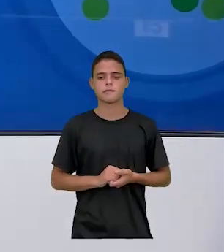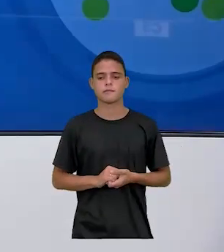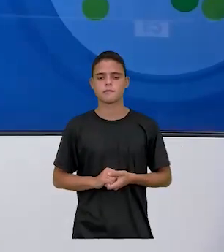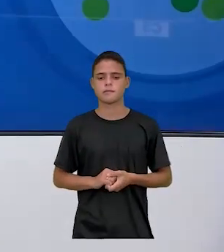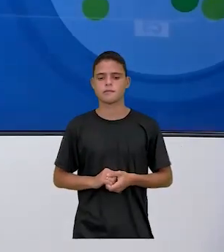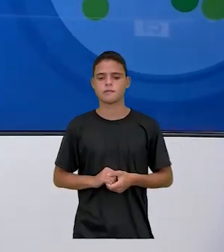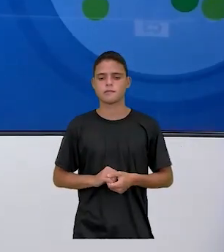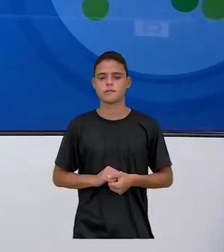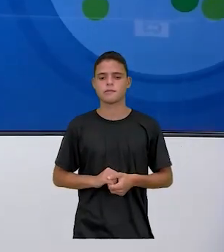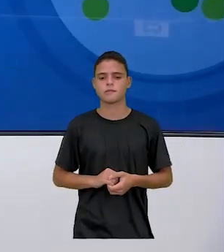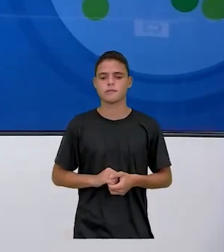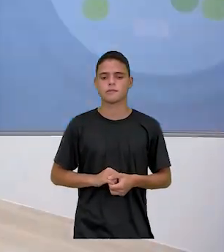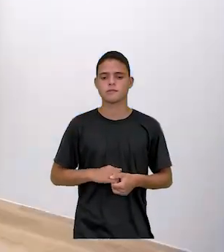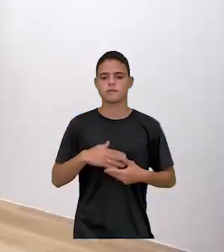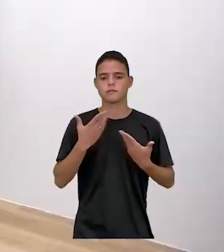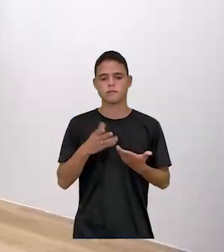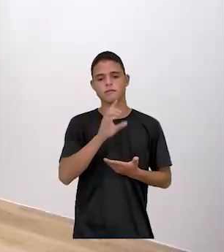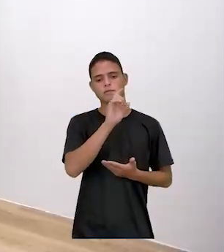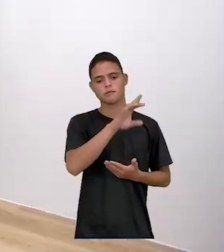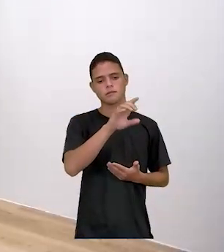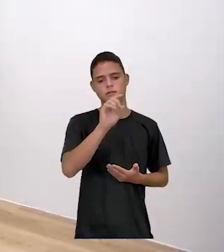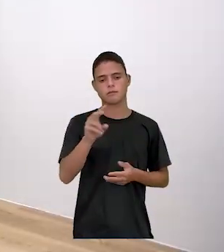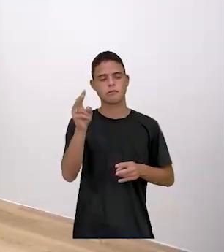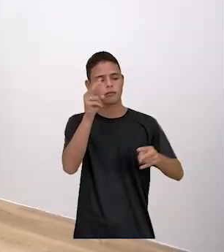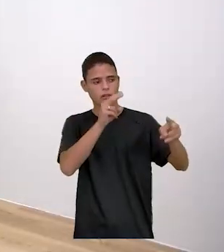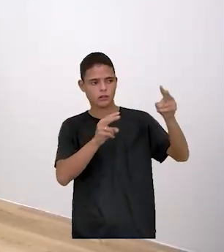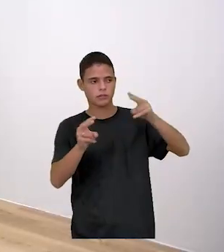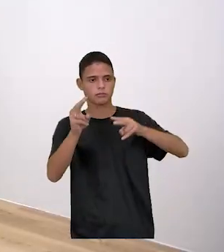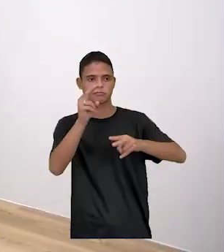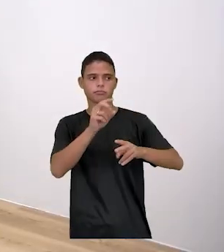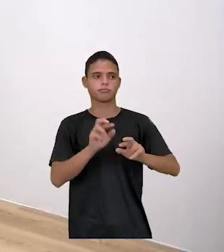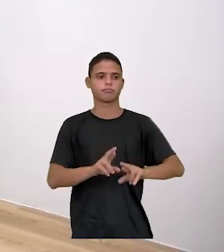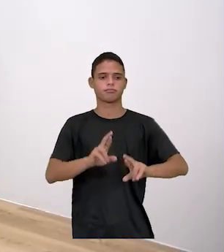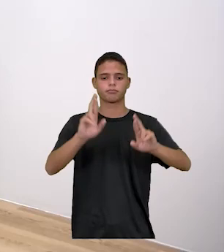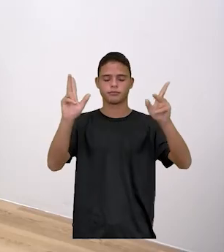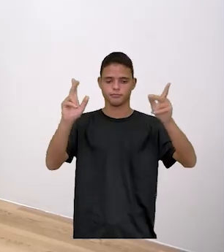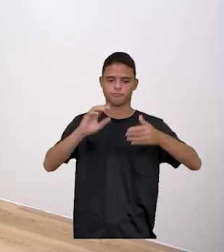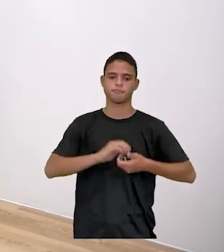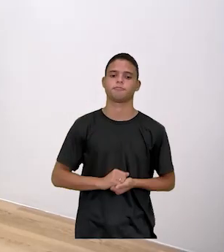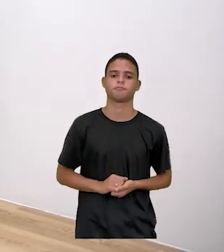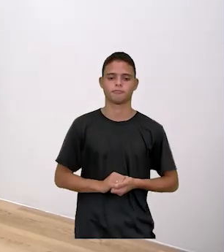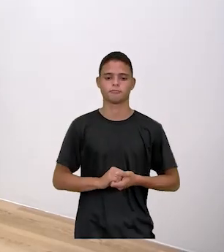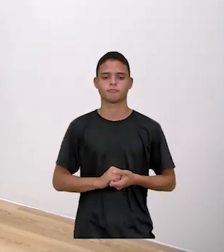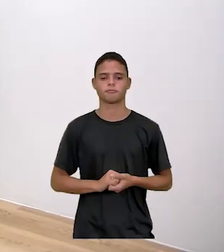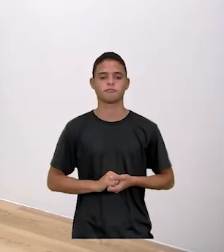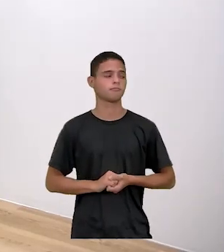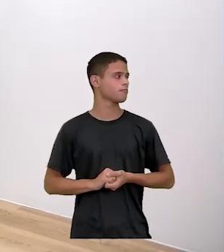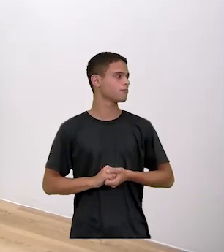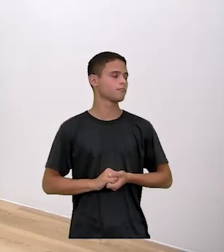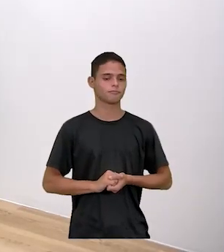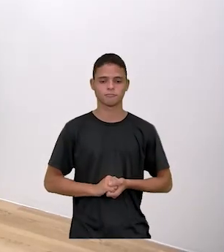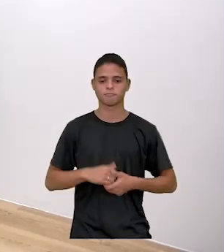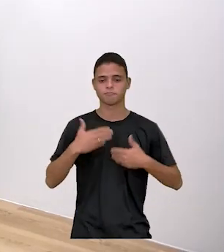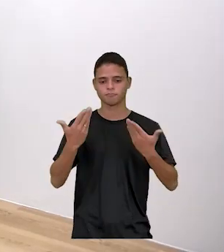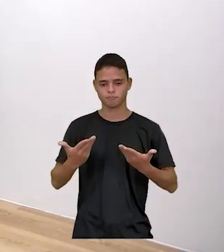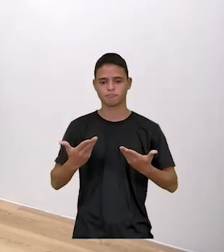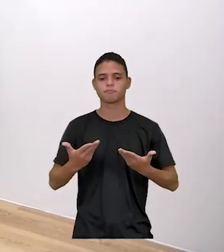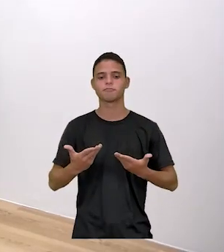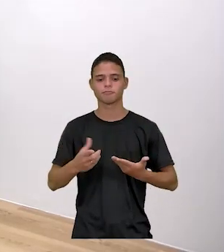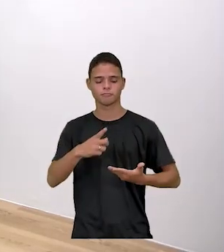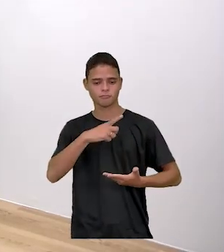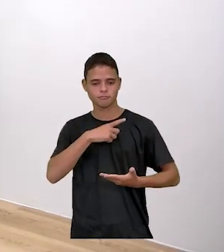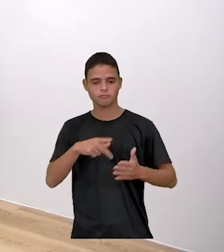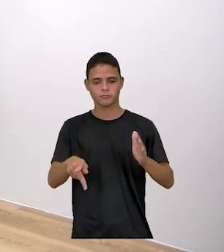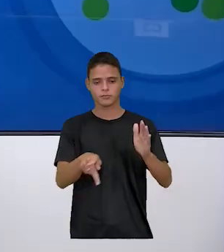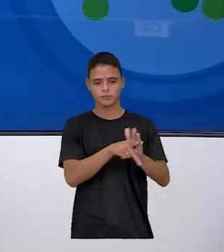forma subjetiva, né? Cada um enxerga de uma forma. Exatamente. De uma forma bem subjetiva mesmo, lá do coração, lá da